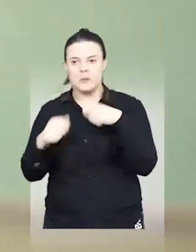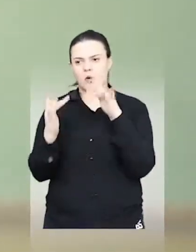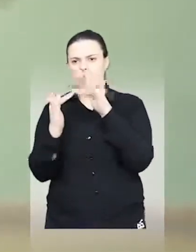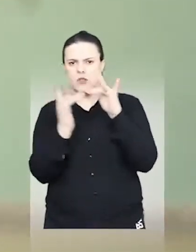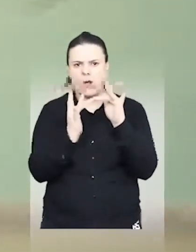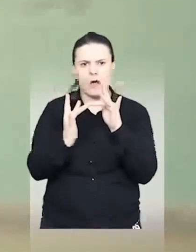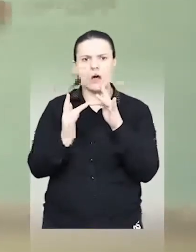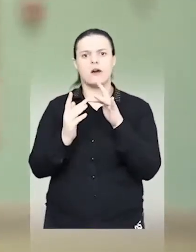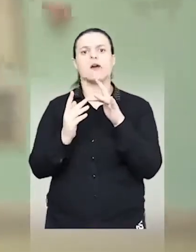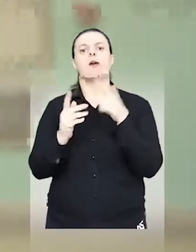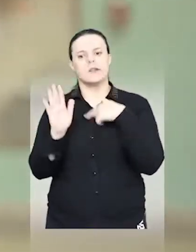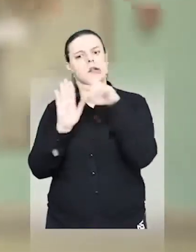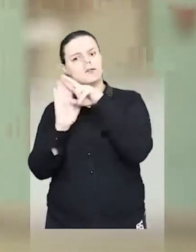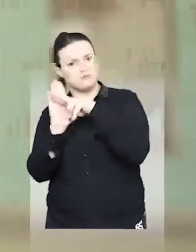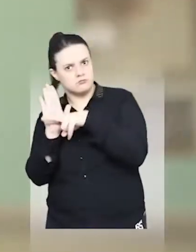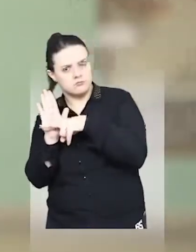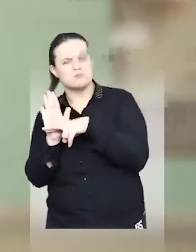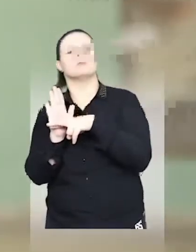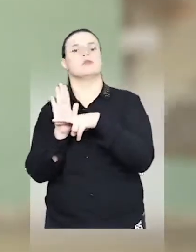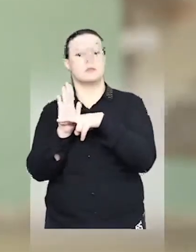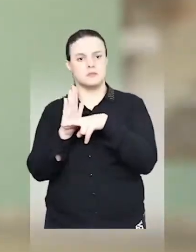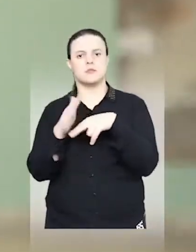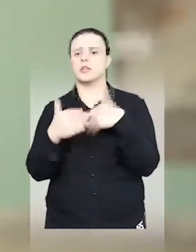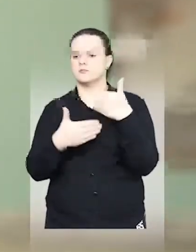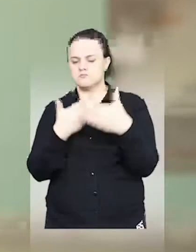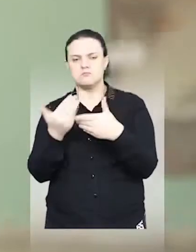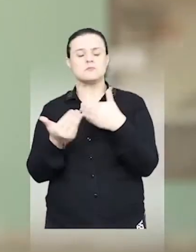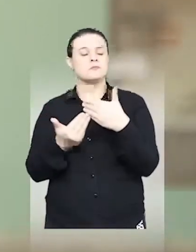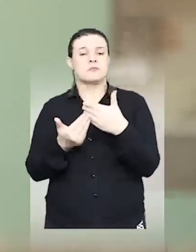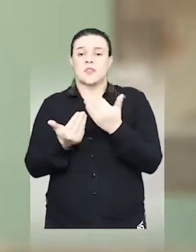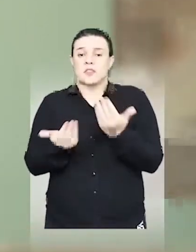o contato, é regra. Então...